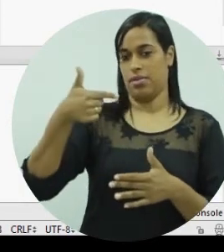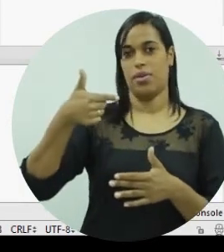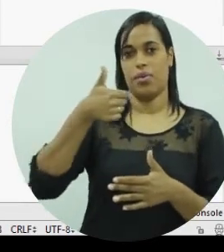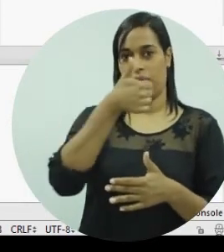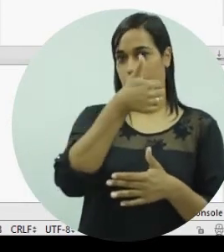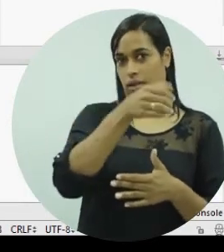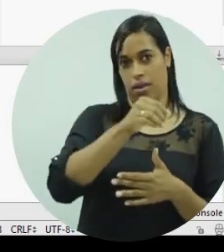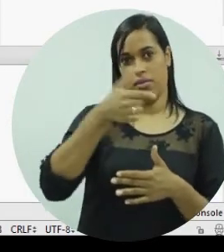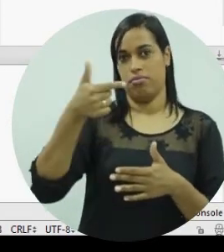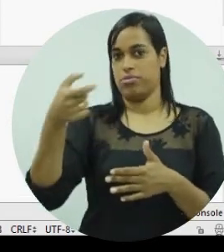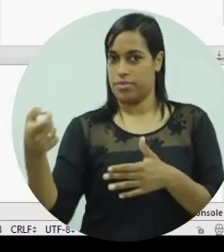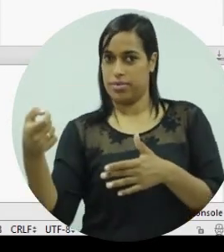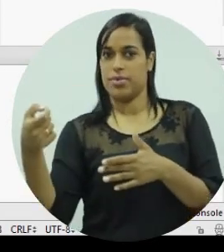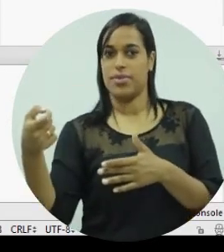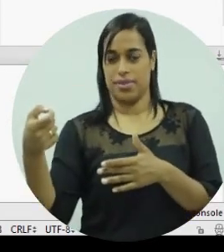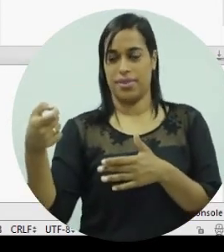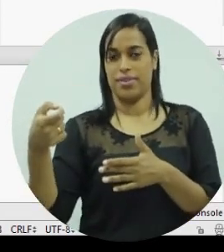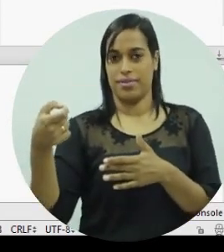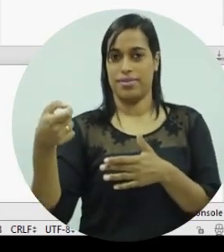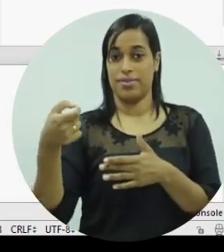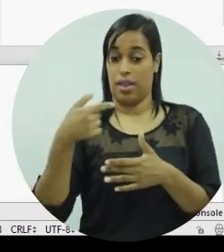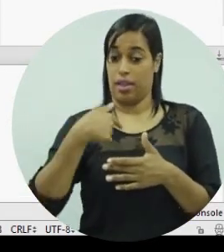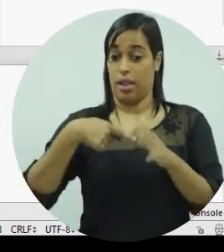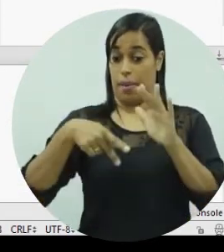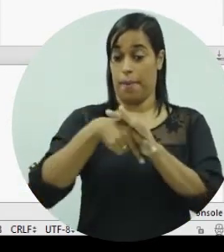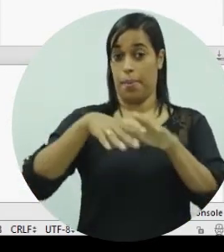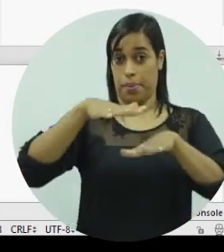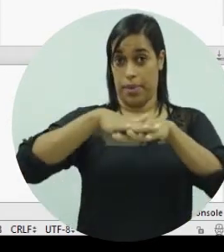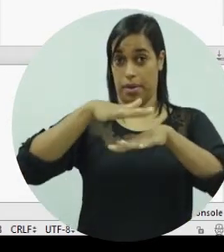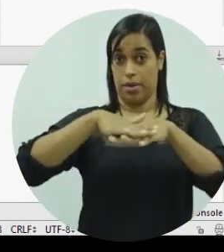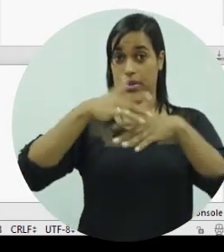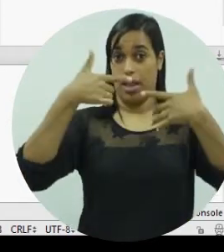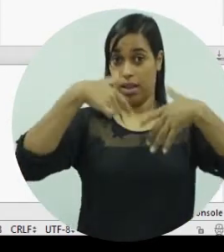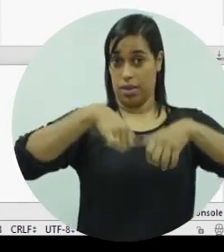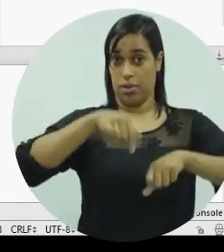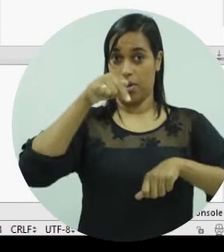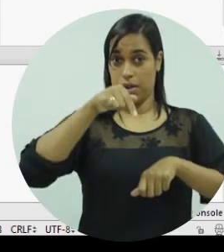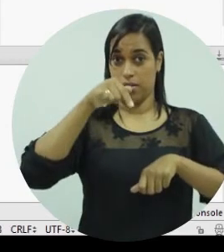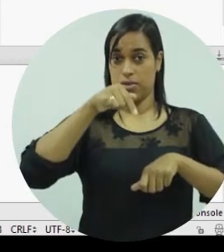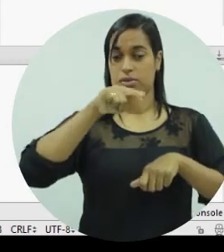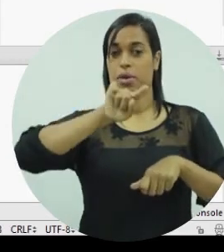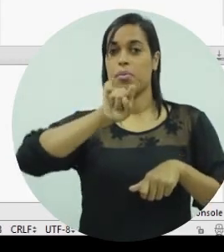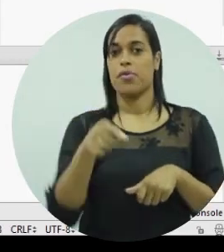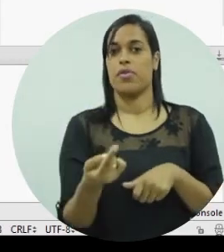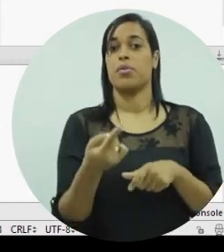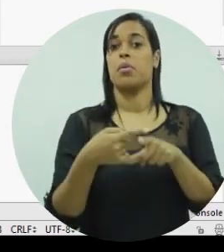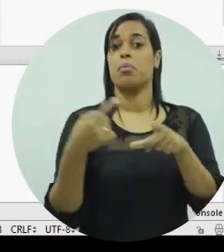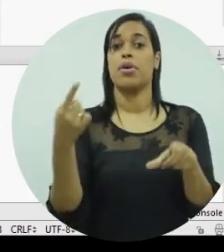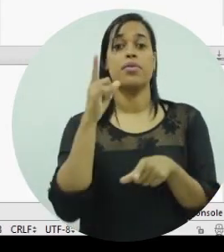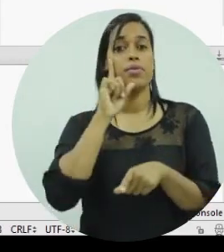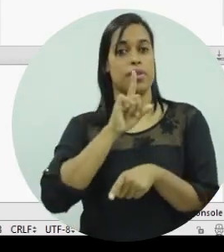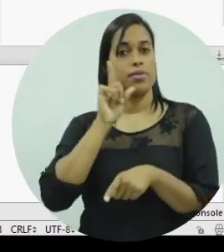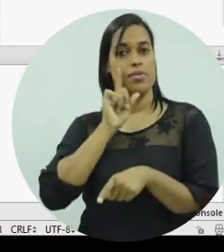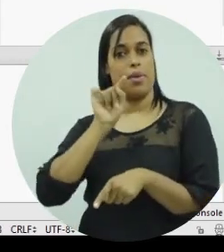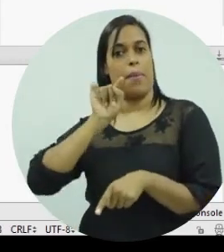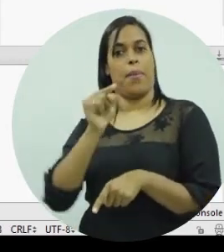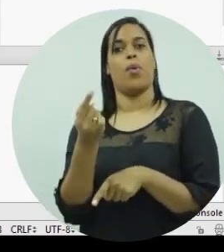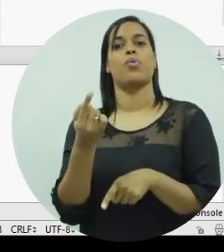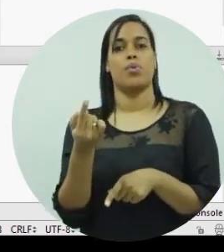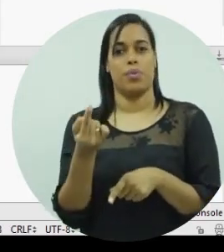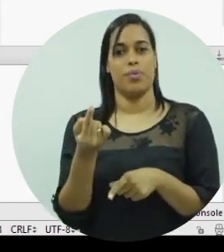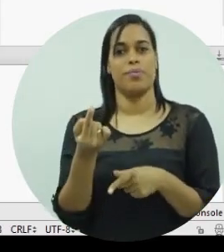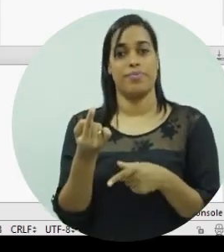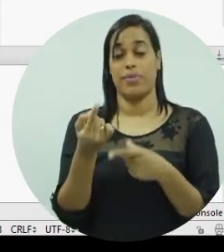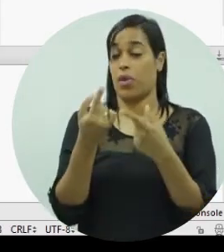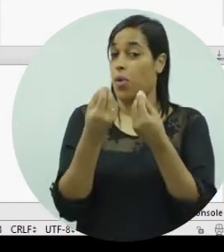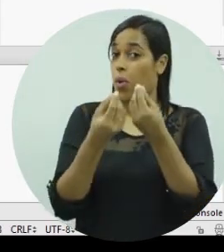língua, os valores fracionários eles são determinados por vírgula. Só que nos Estados Unidos eles são declarados por ponto. E como a